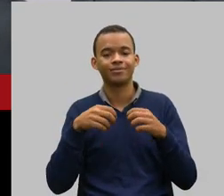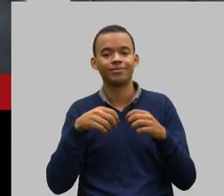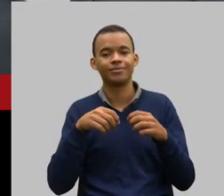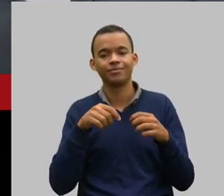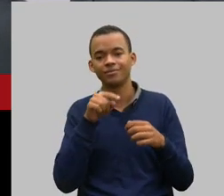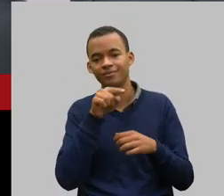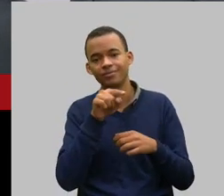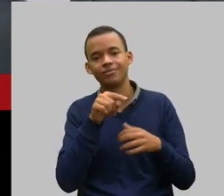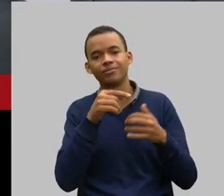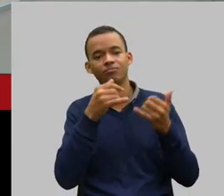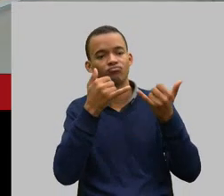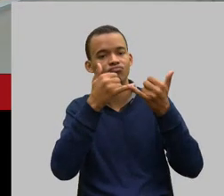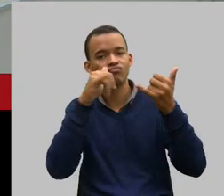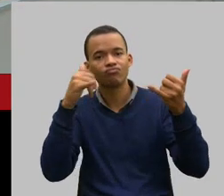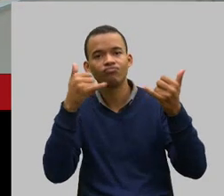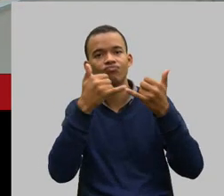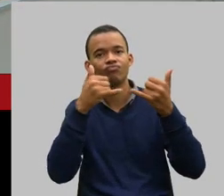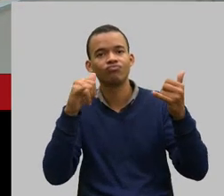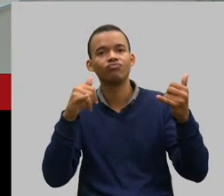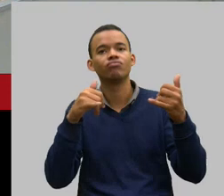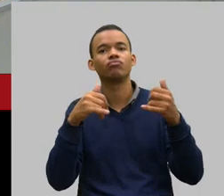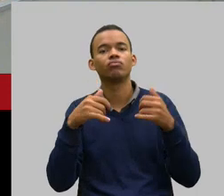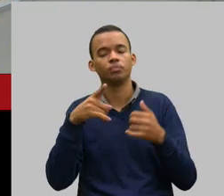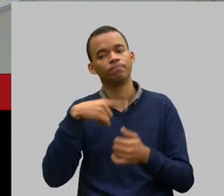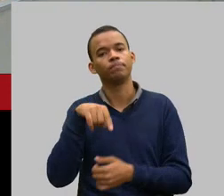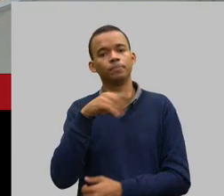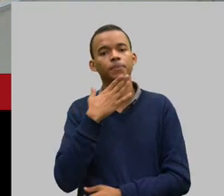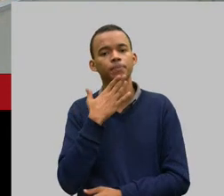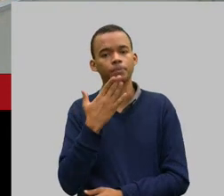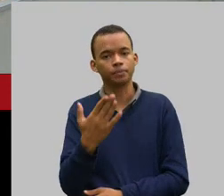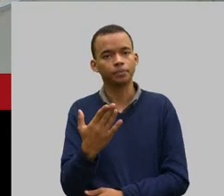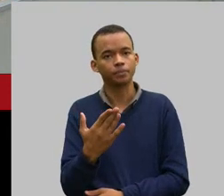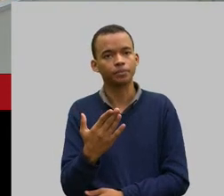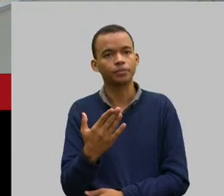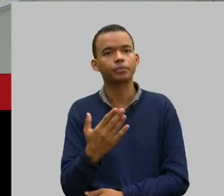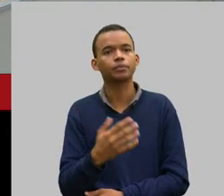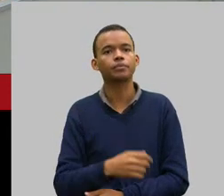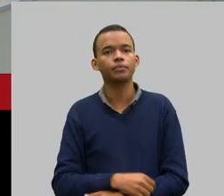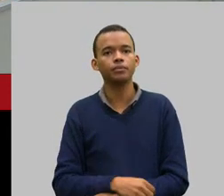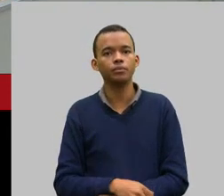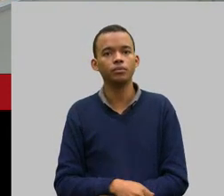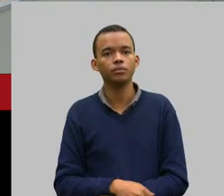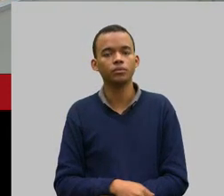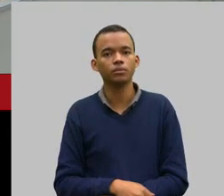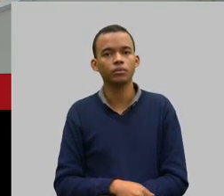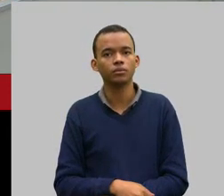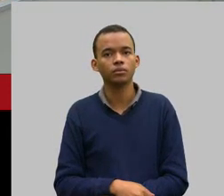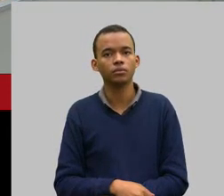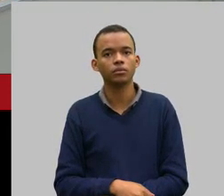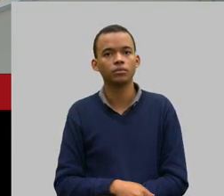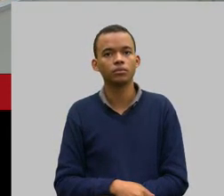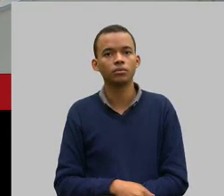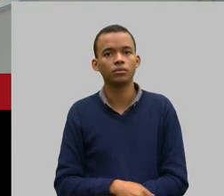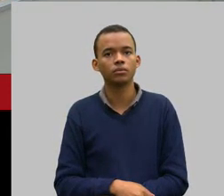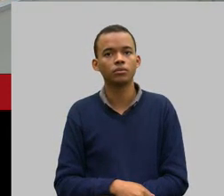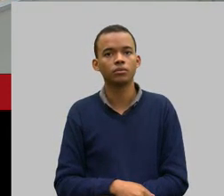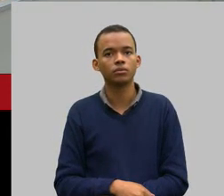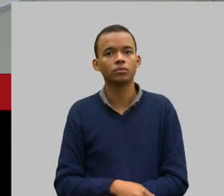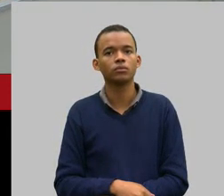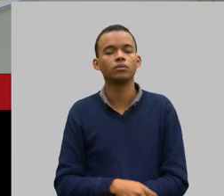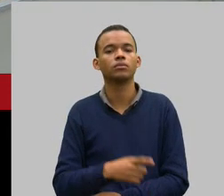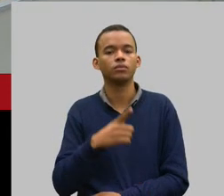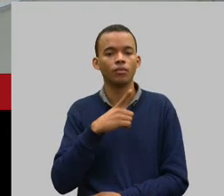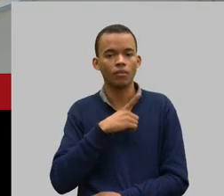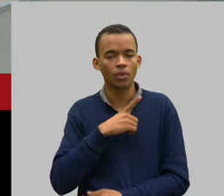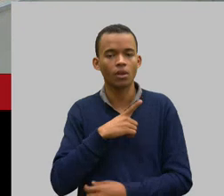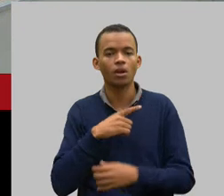e realmente que nós solicitamos e a questão da da das integradores são empresas pequenas